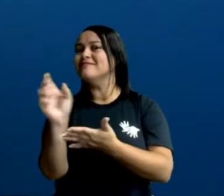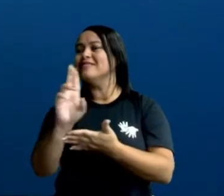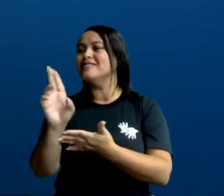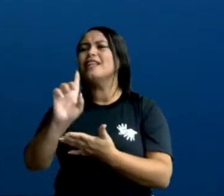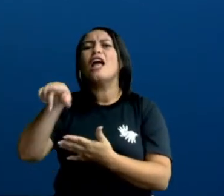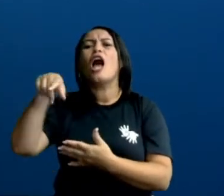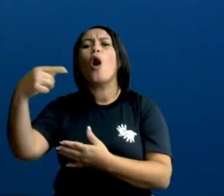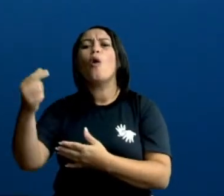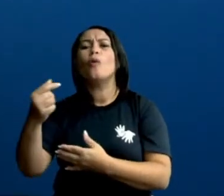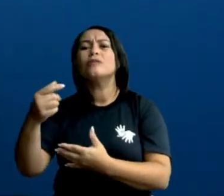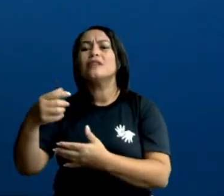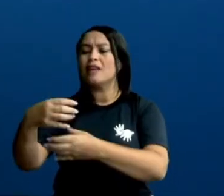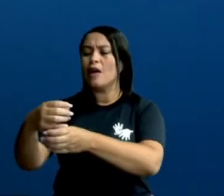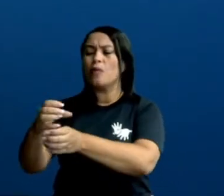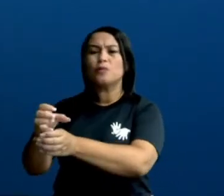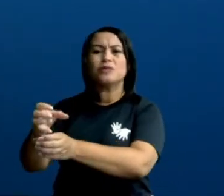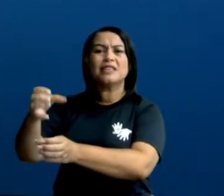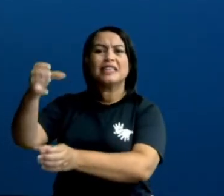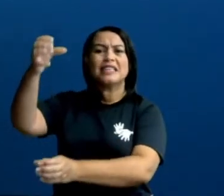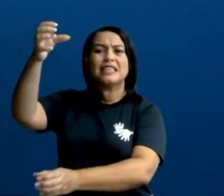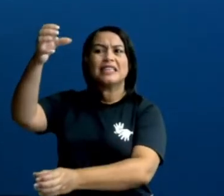Um